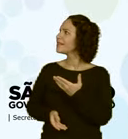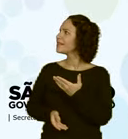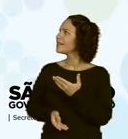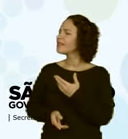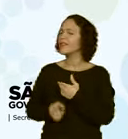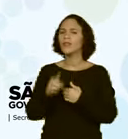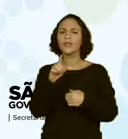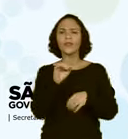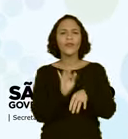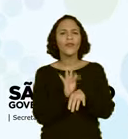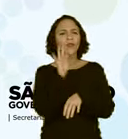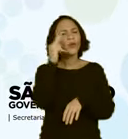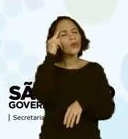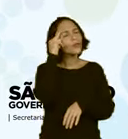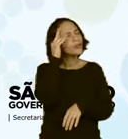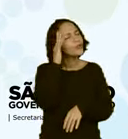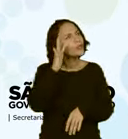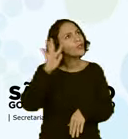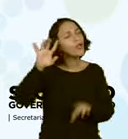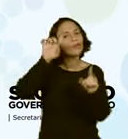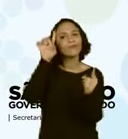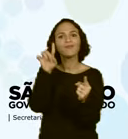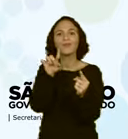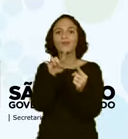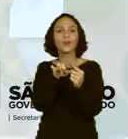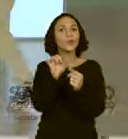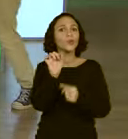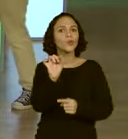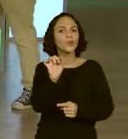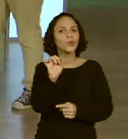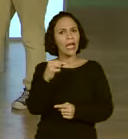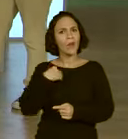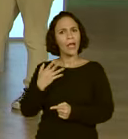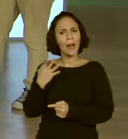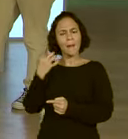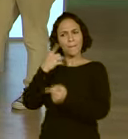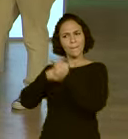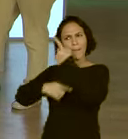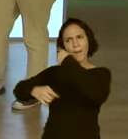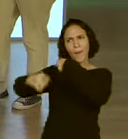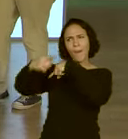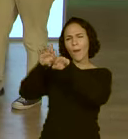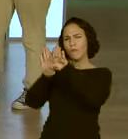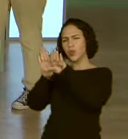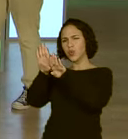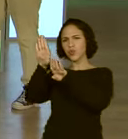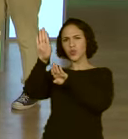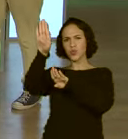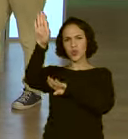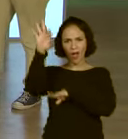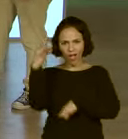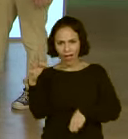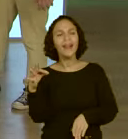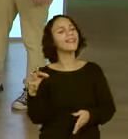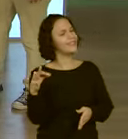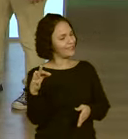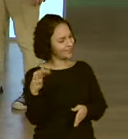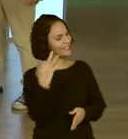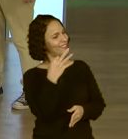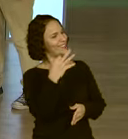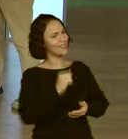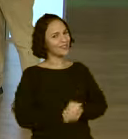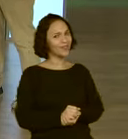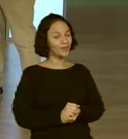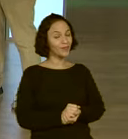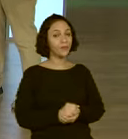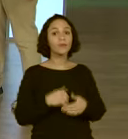chegar? E aí? Aonde eu queremos quero chegar? Bem alto, hein? Quer chegar bem alto, bem alto, longe, para bem o alto, alto e sim. avante, Isso. né? E